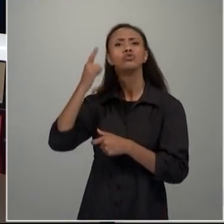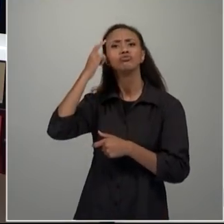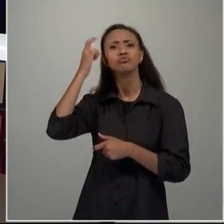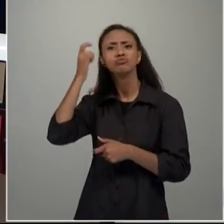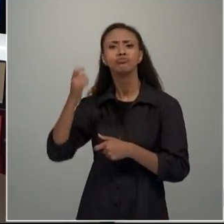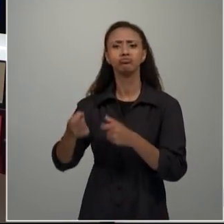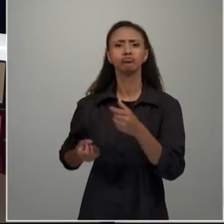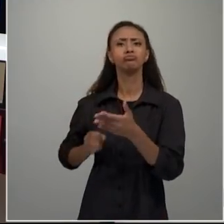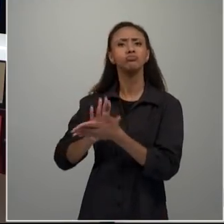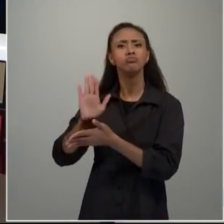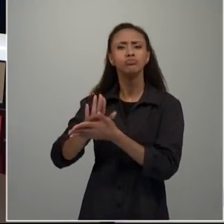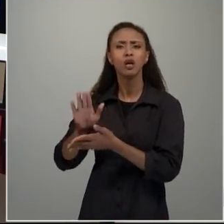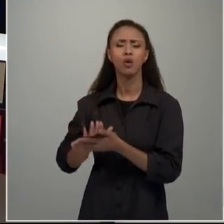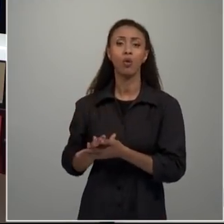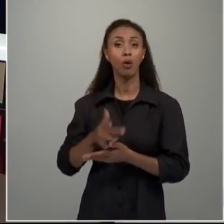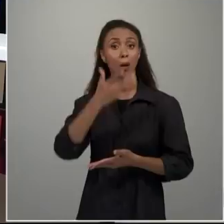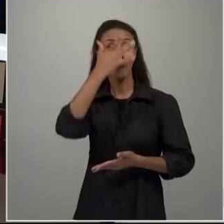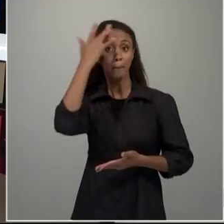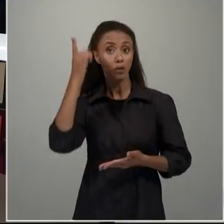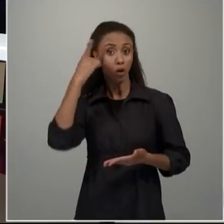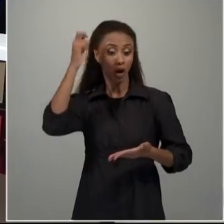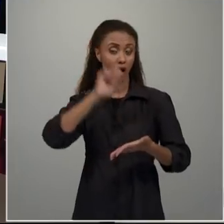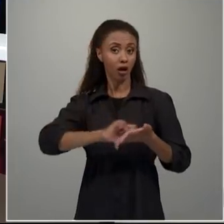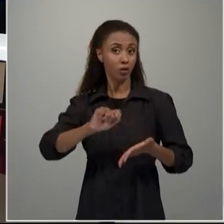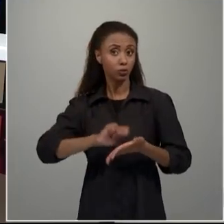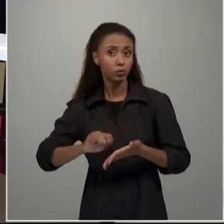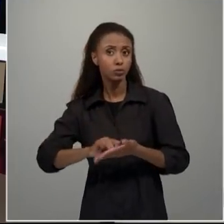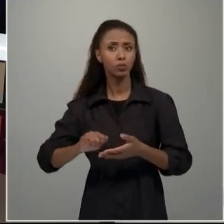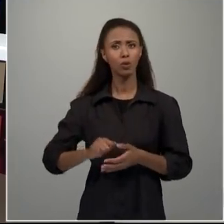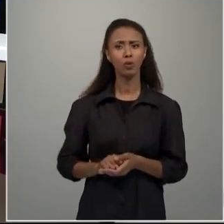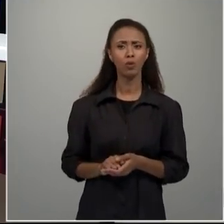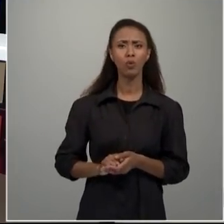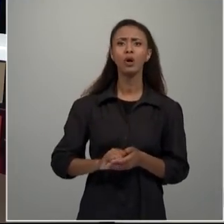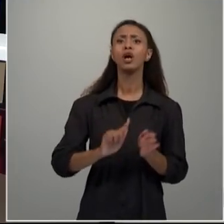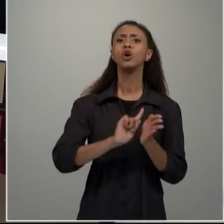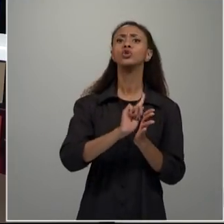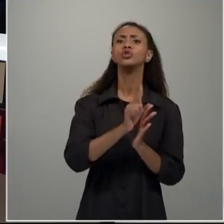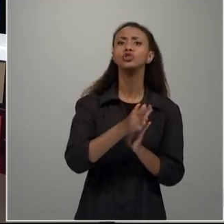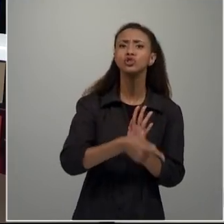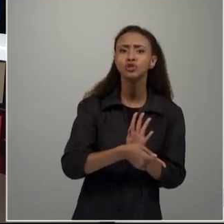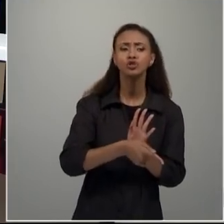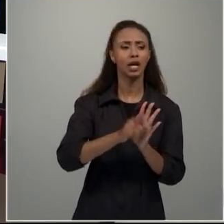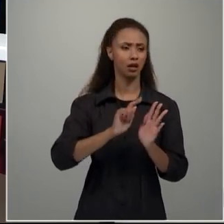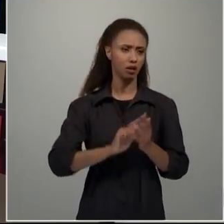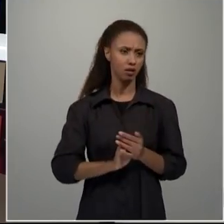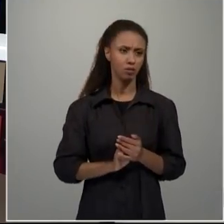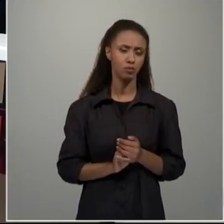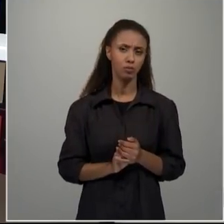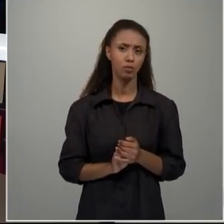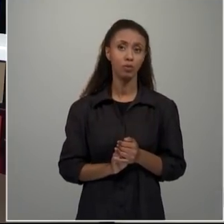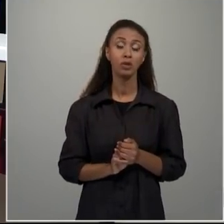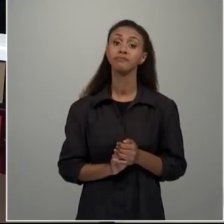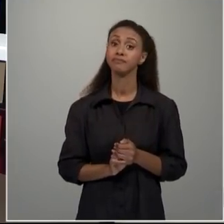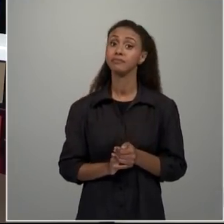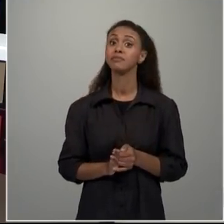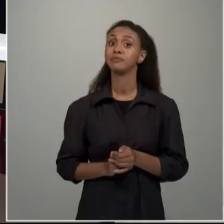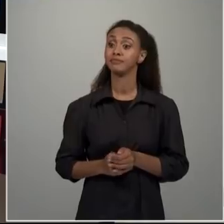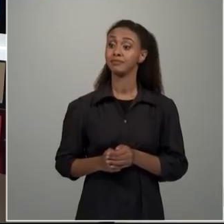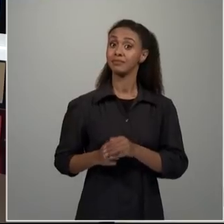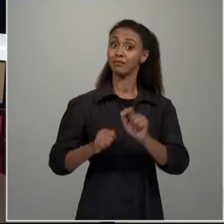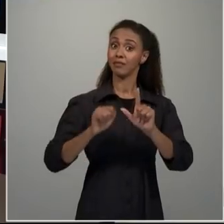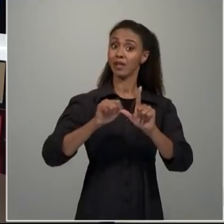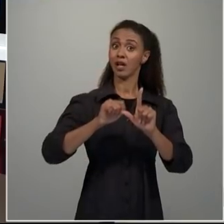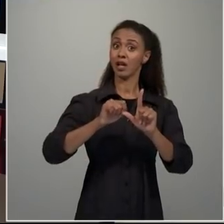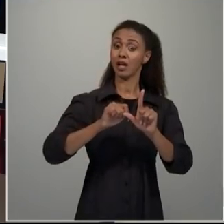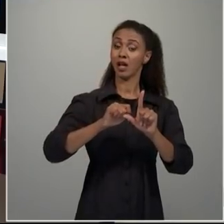o formato o gênero textual os elementos gráficos gente elemento gráfico é essencial